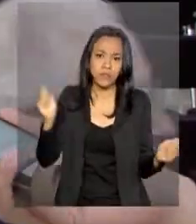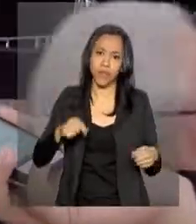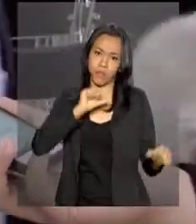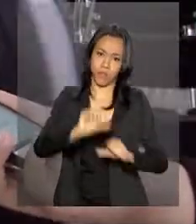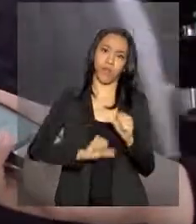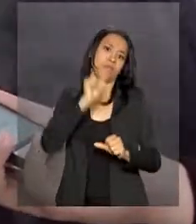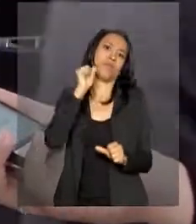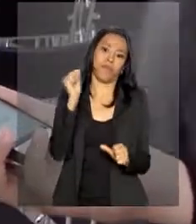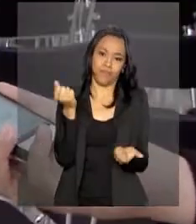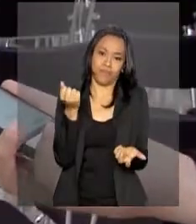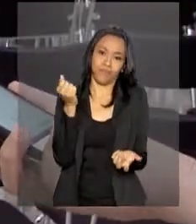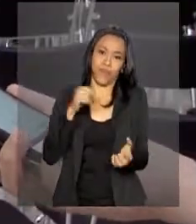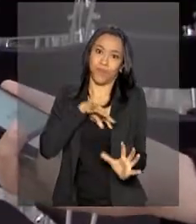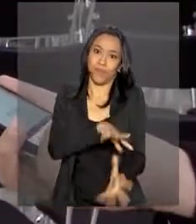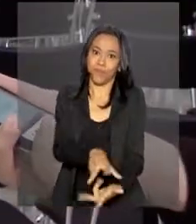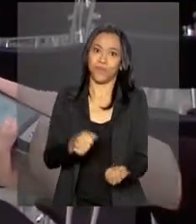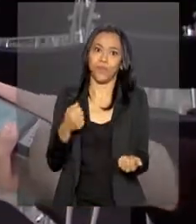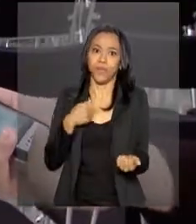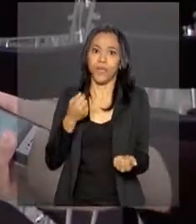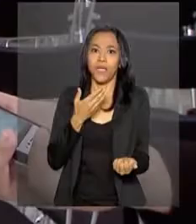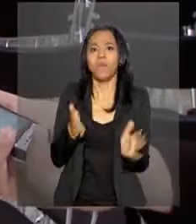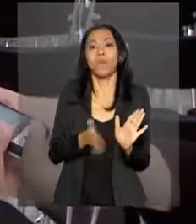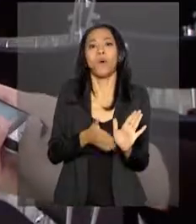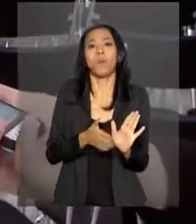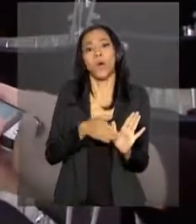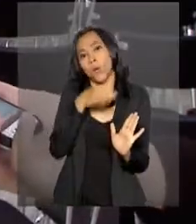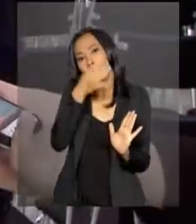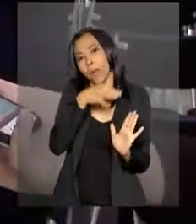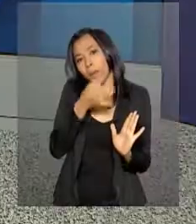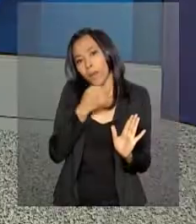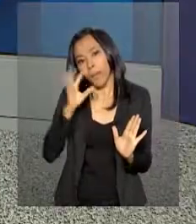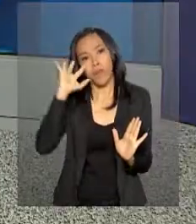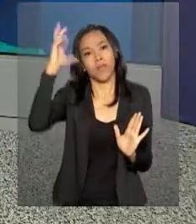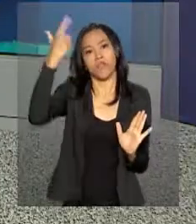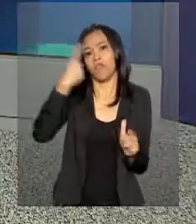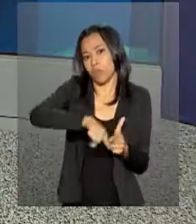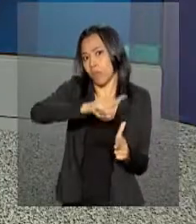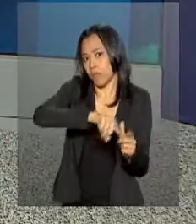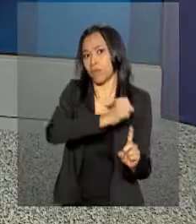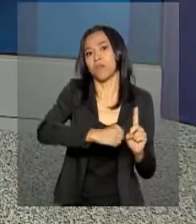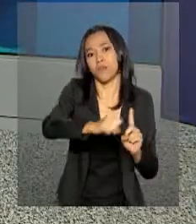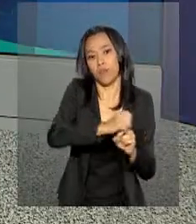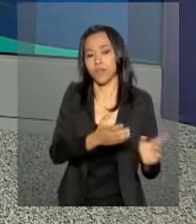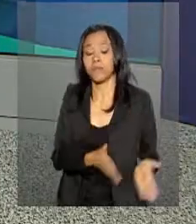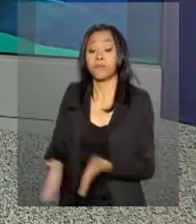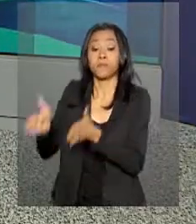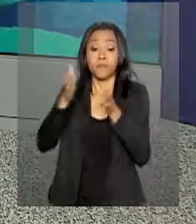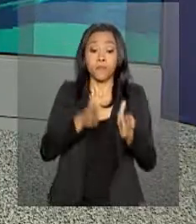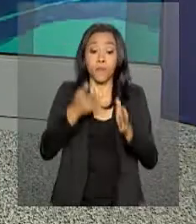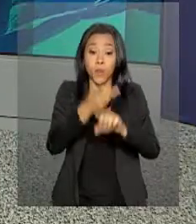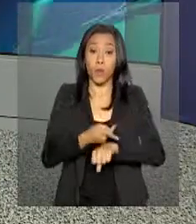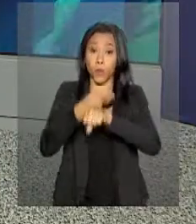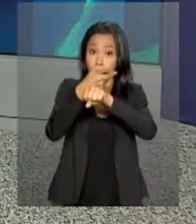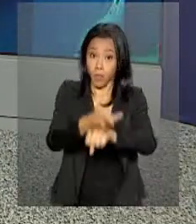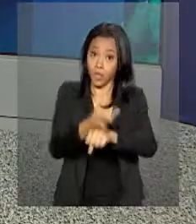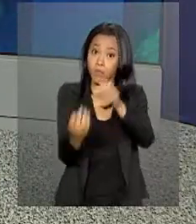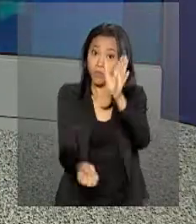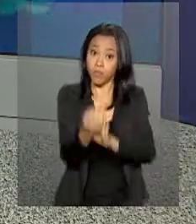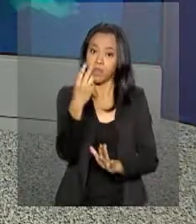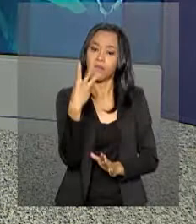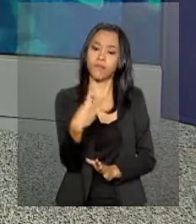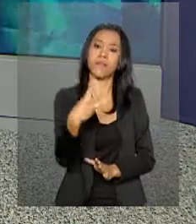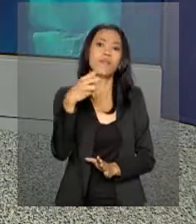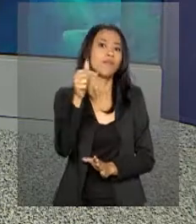propor soluções para os problemas da nossa sociedade. O prêmio Jovem Cientista existe há 37